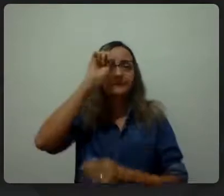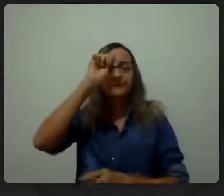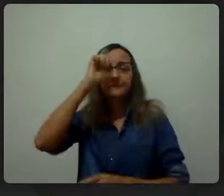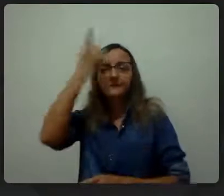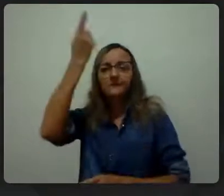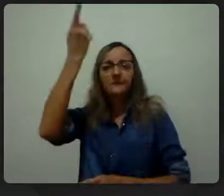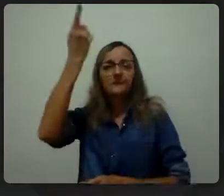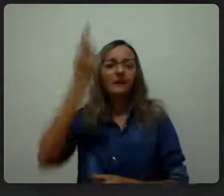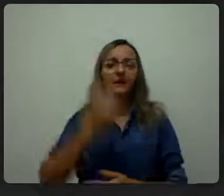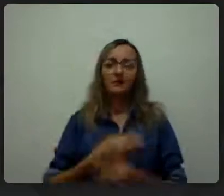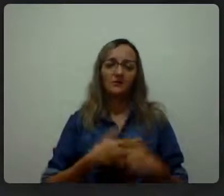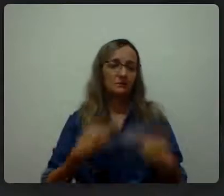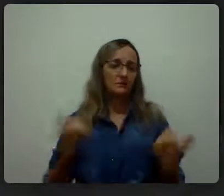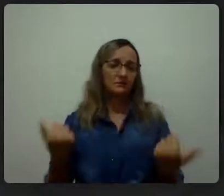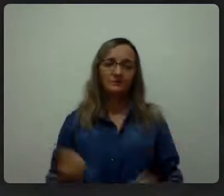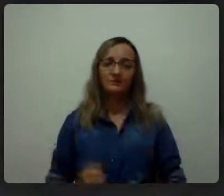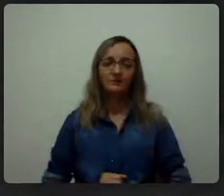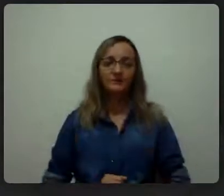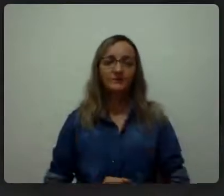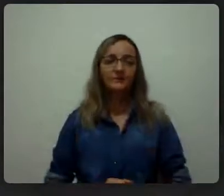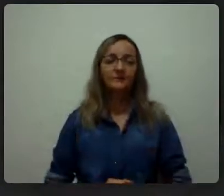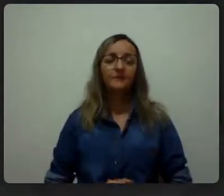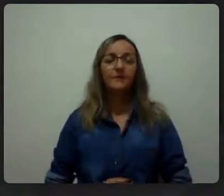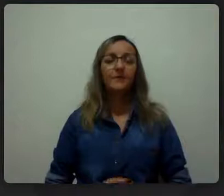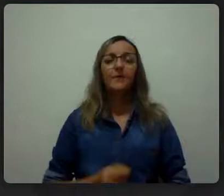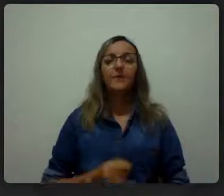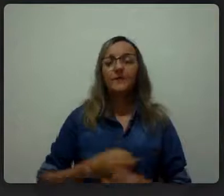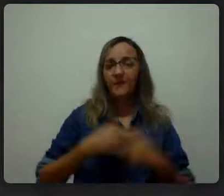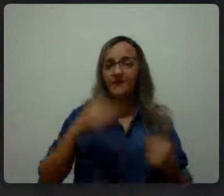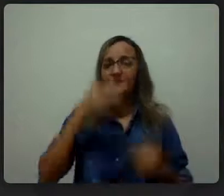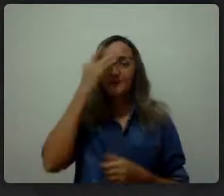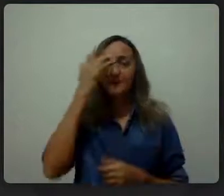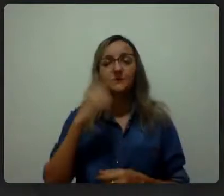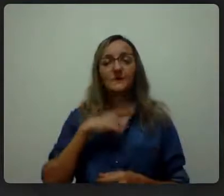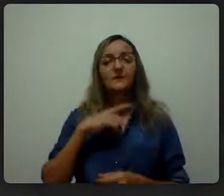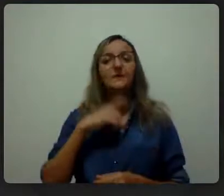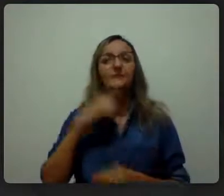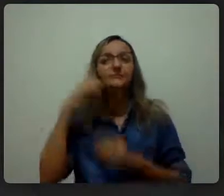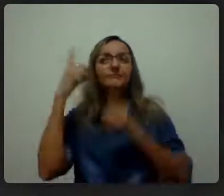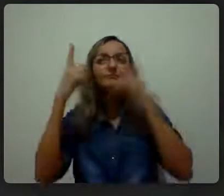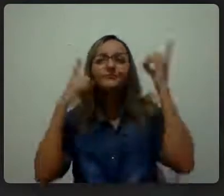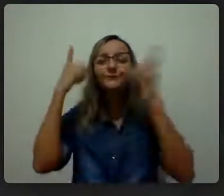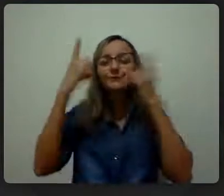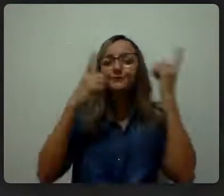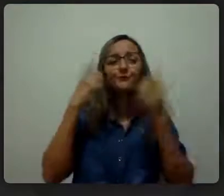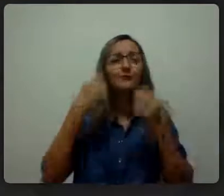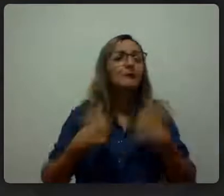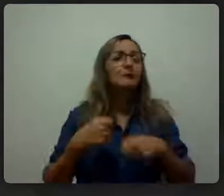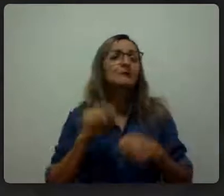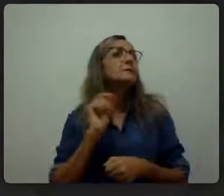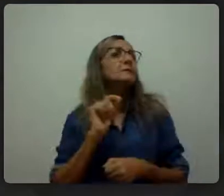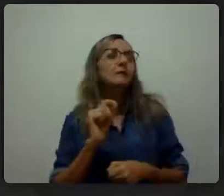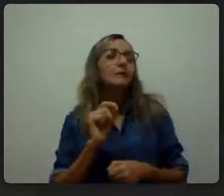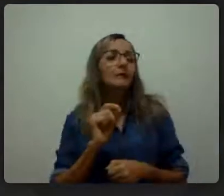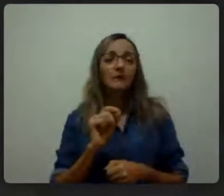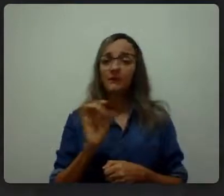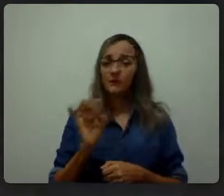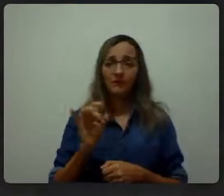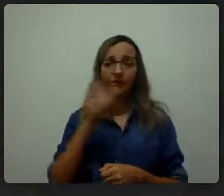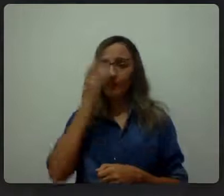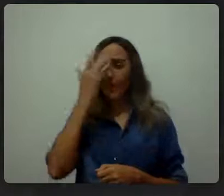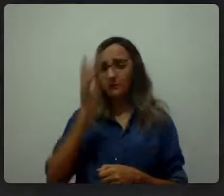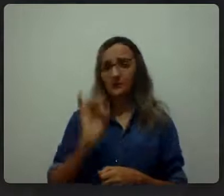assim, a gente vai trazer as metodologias ágeis para vocês e a gente vai ensinar, de alguma forma, a fazer uma gestão de projetos. E aí